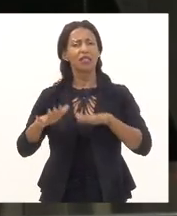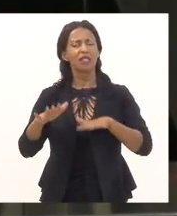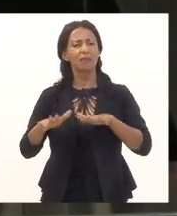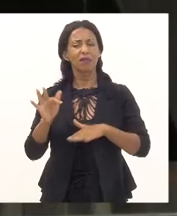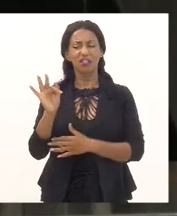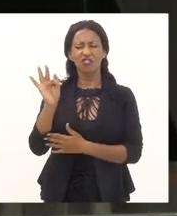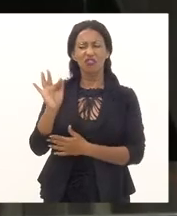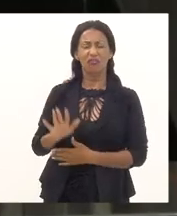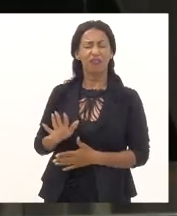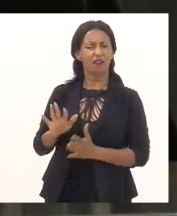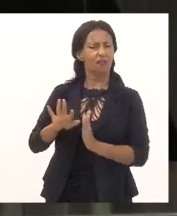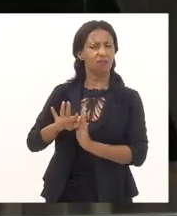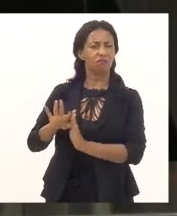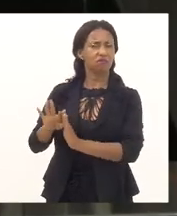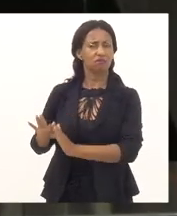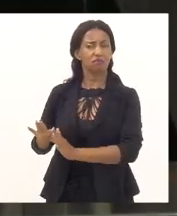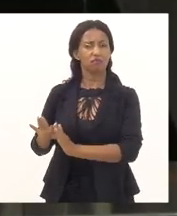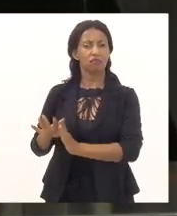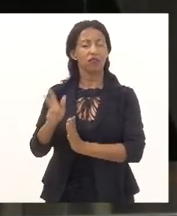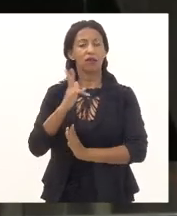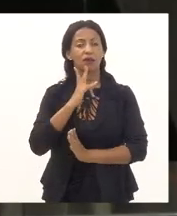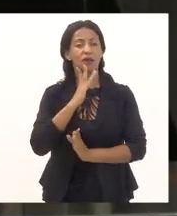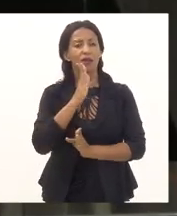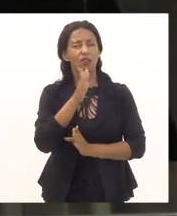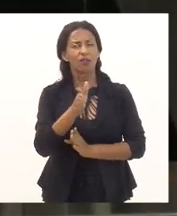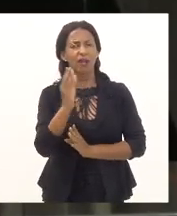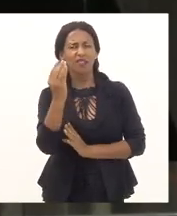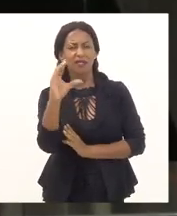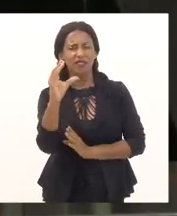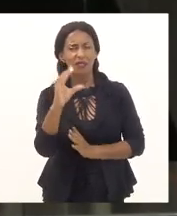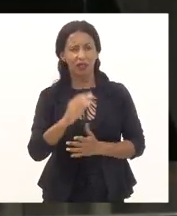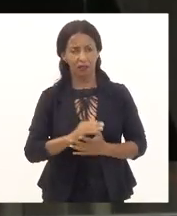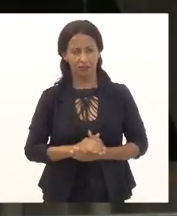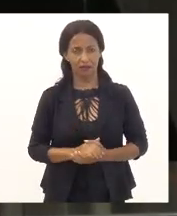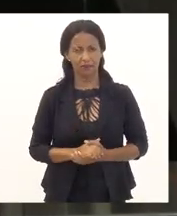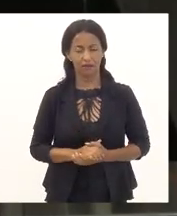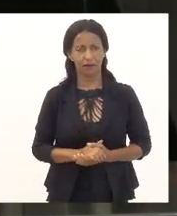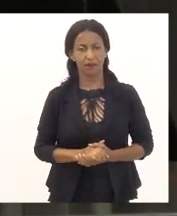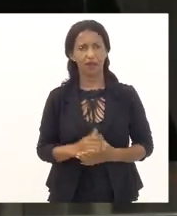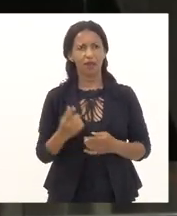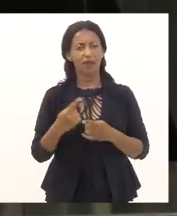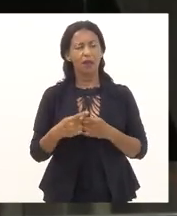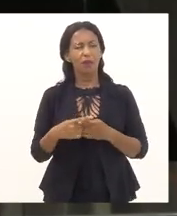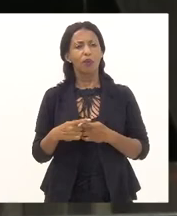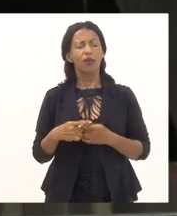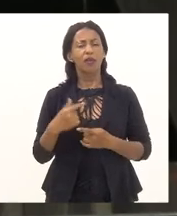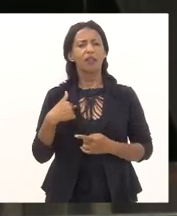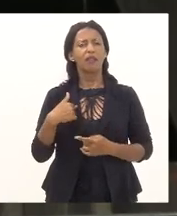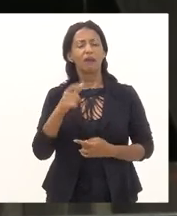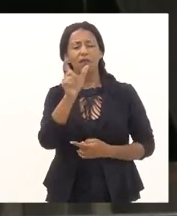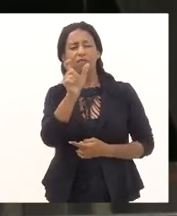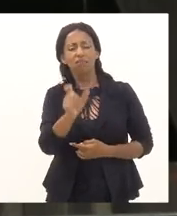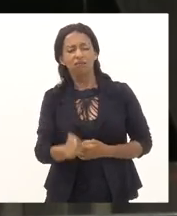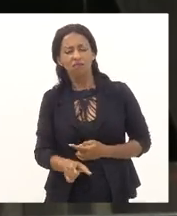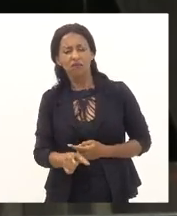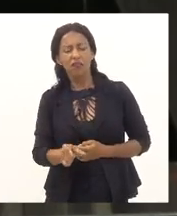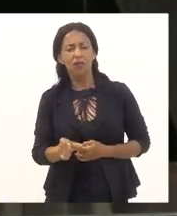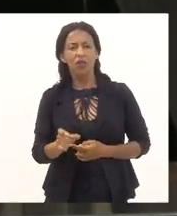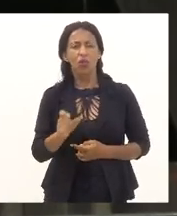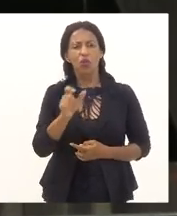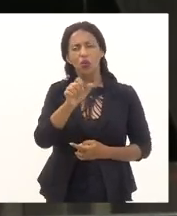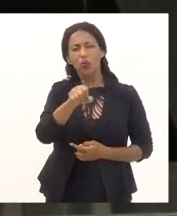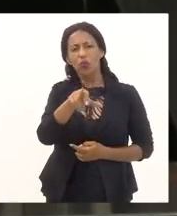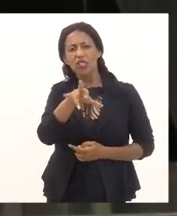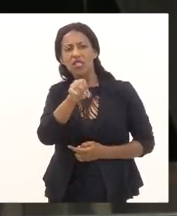fé. Nós vamos falar agora de ciência, porque quem define a questão do sexo,